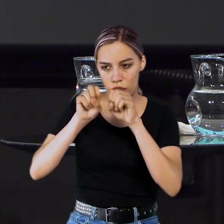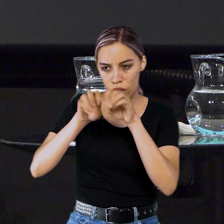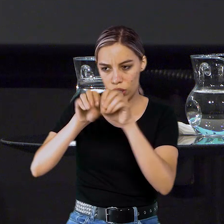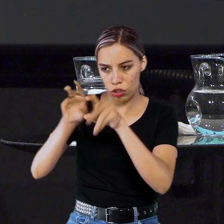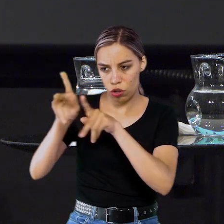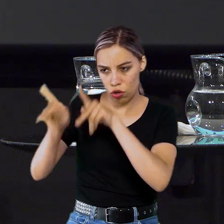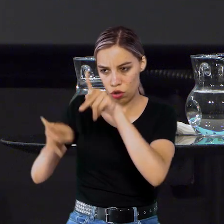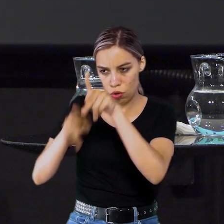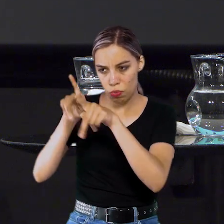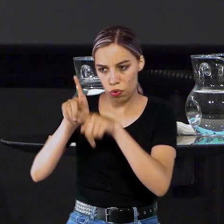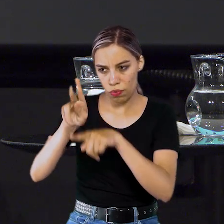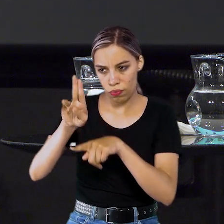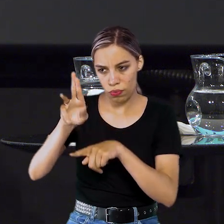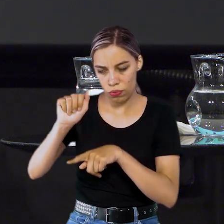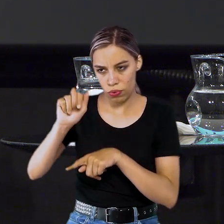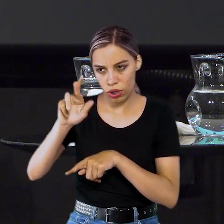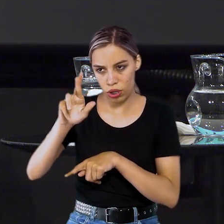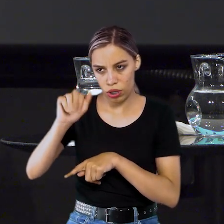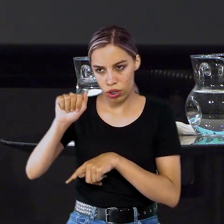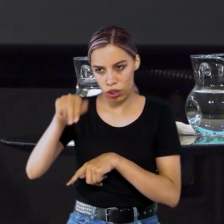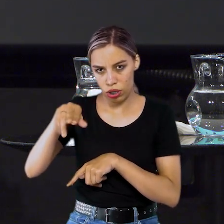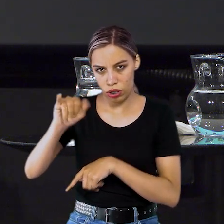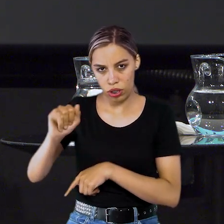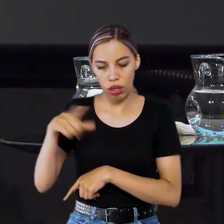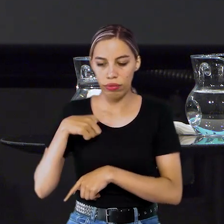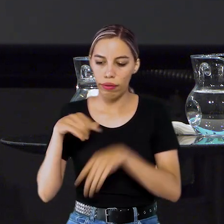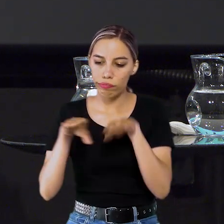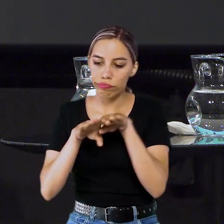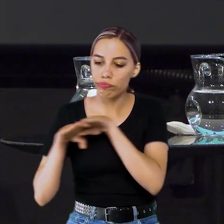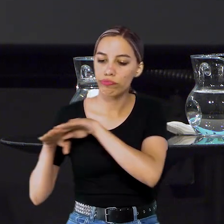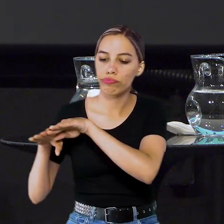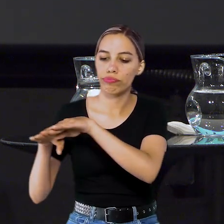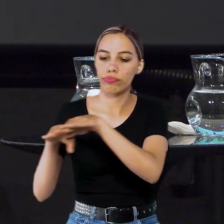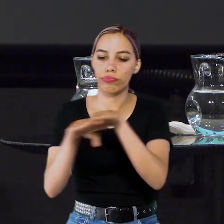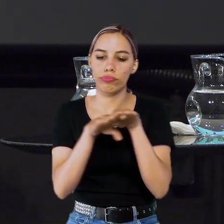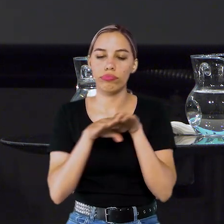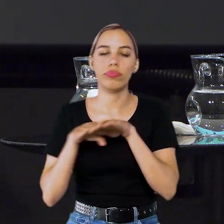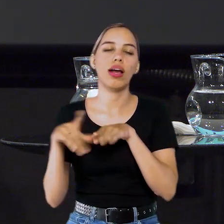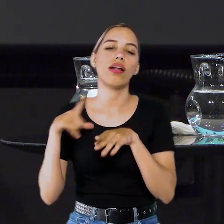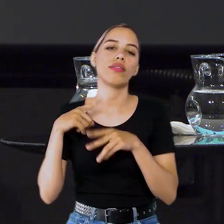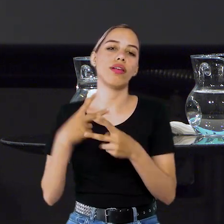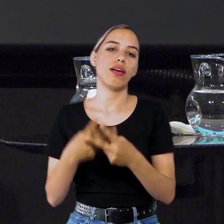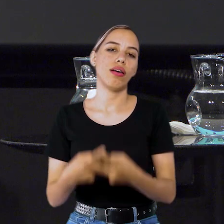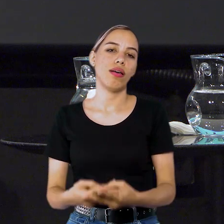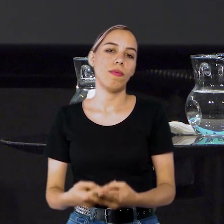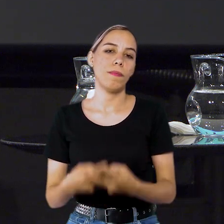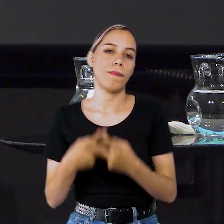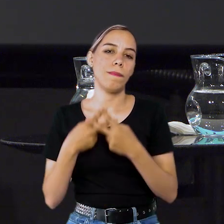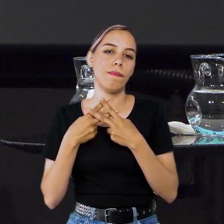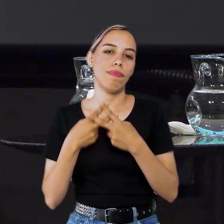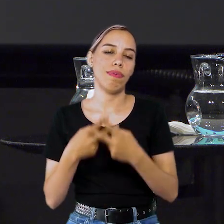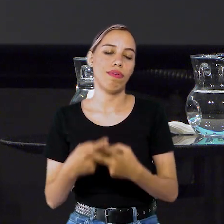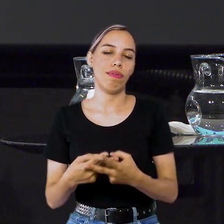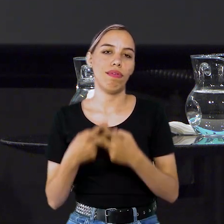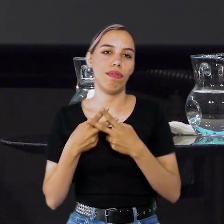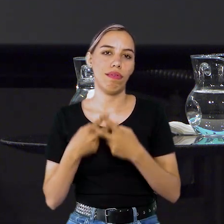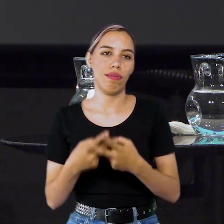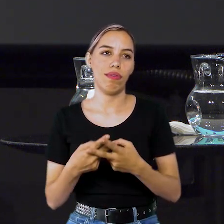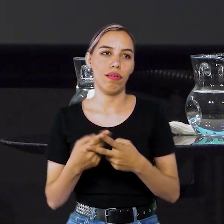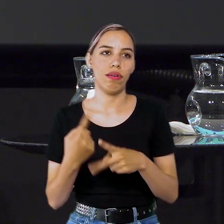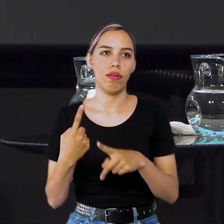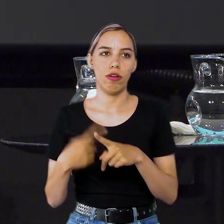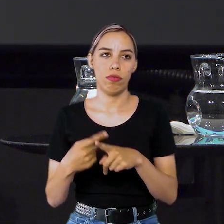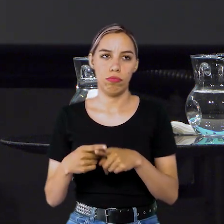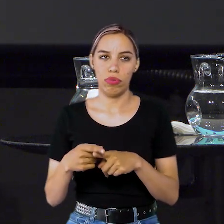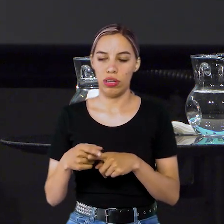ter equilíbrio, para ter a paciência, porque somos